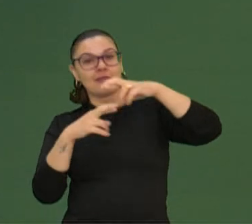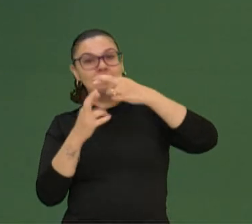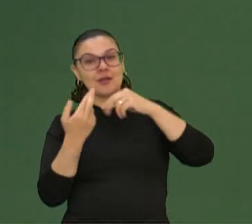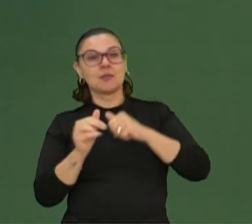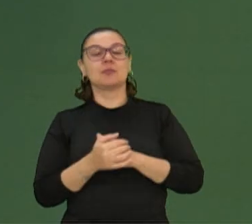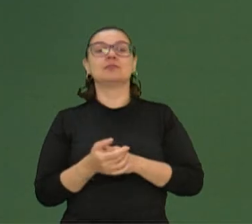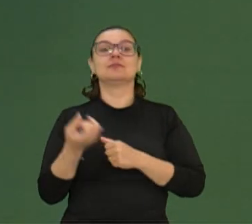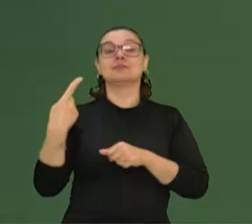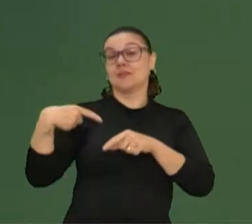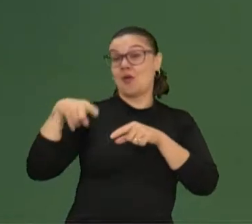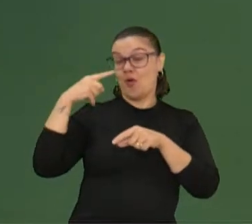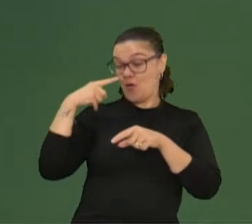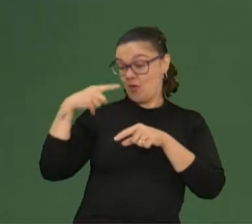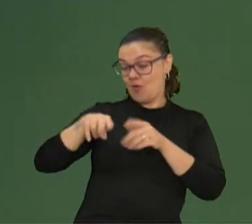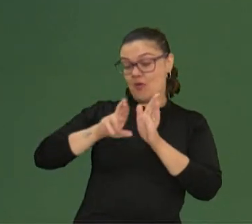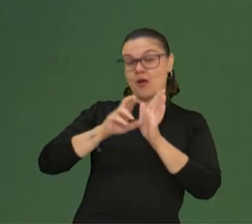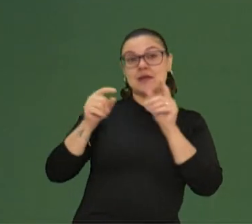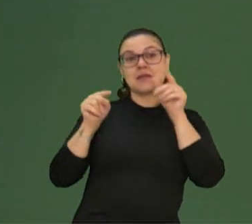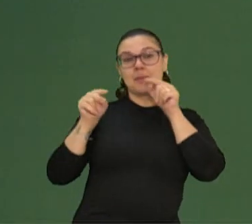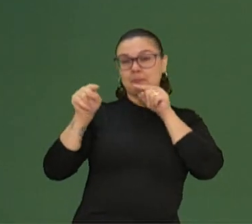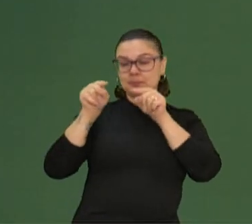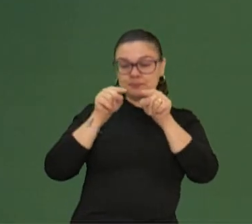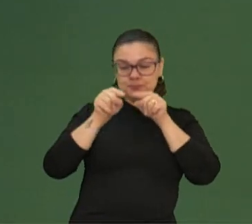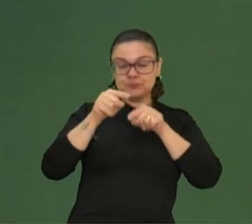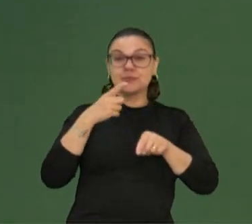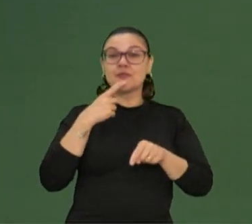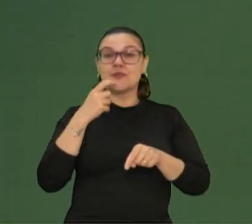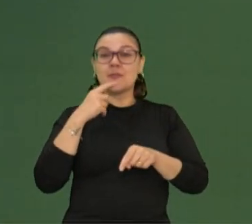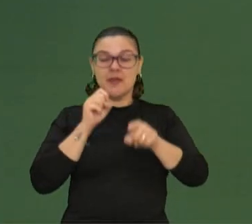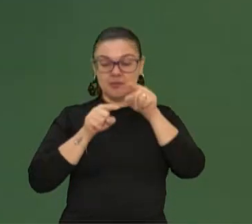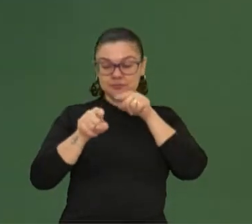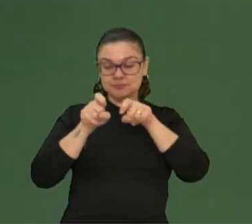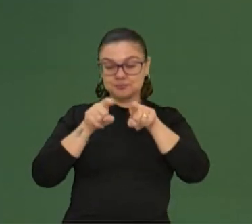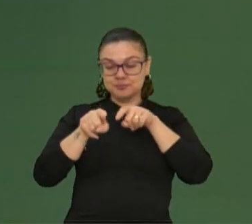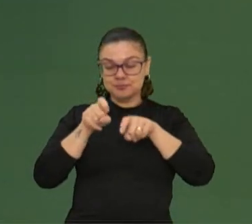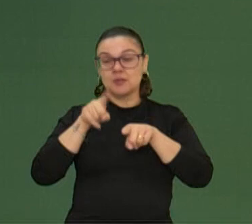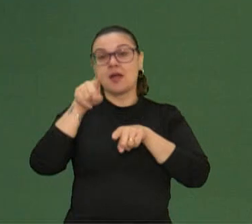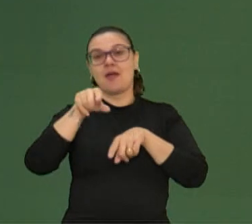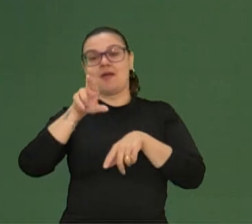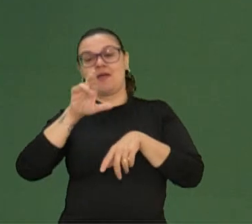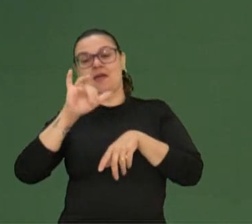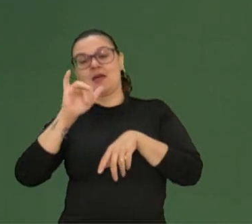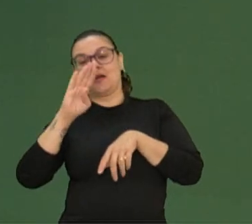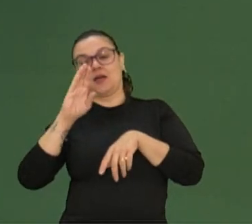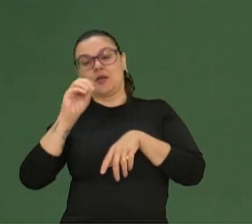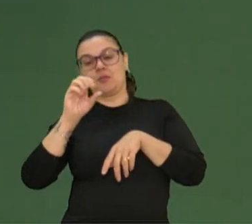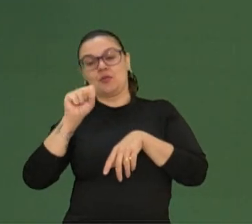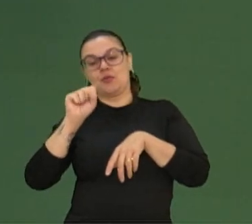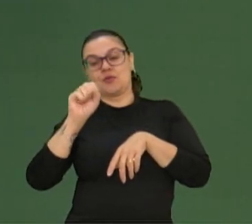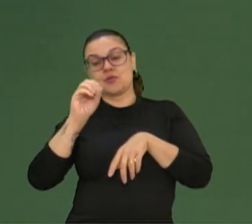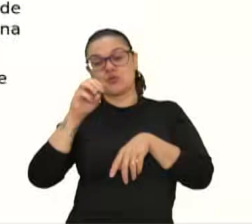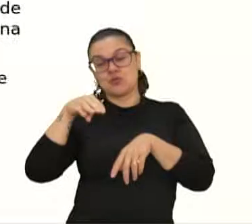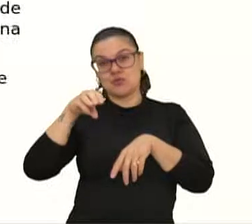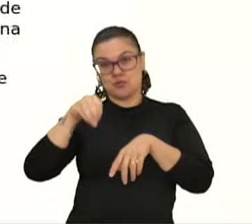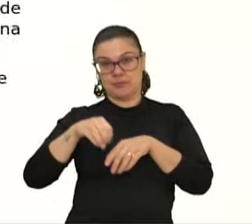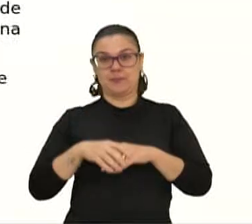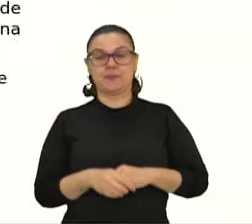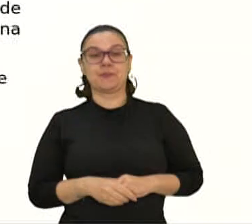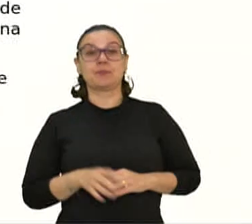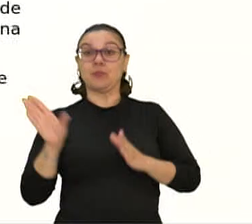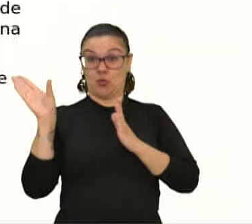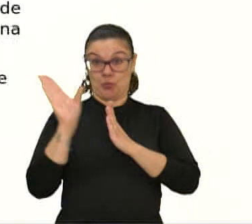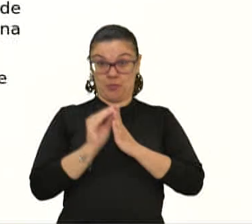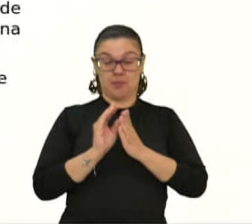Ribossomos. Então, essas pintinhas vermelhas aqui são ribossomos. Aí vem